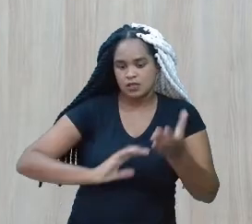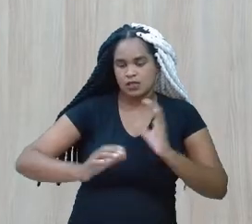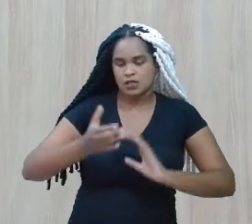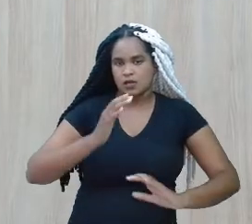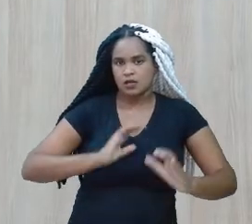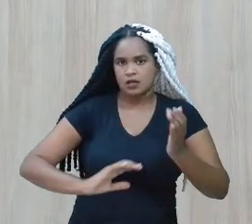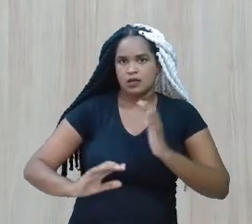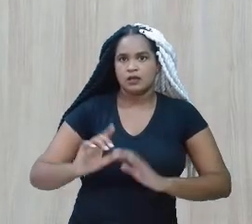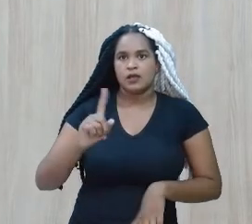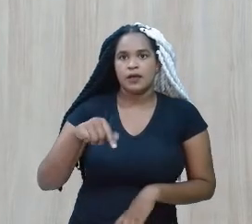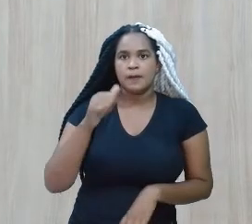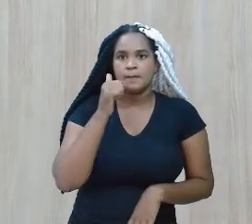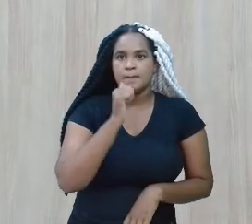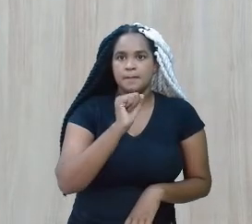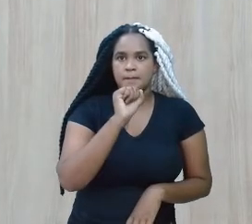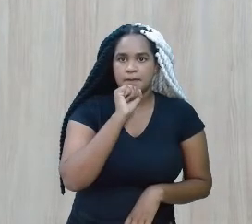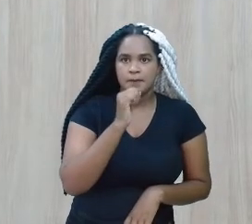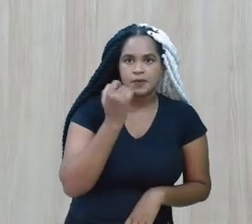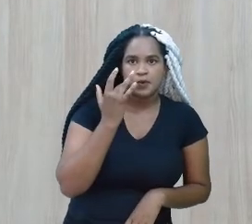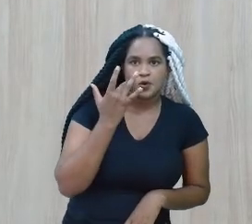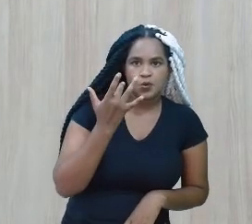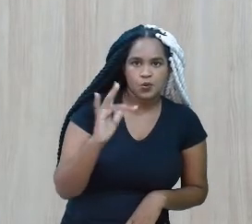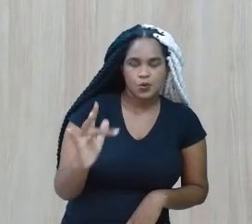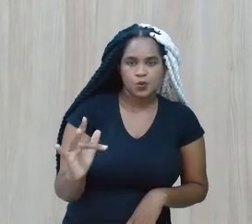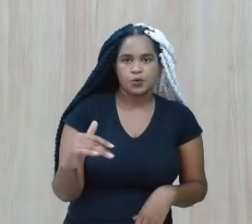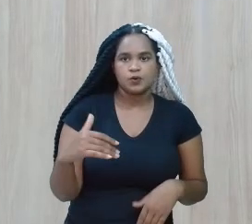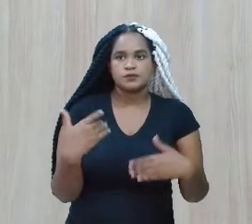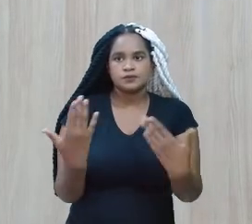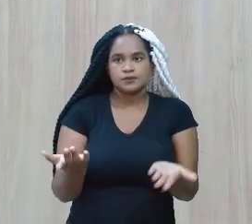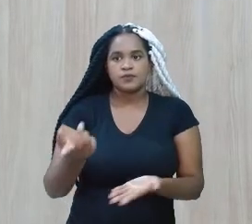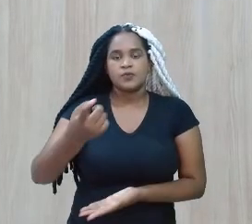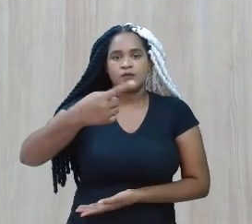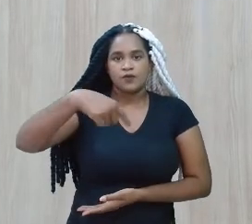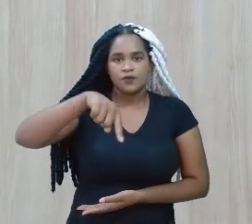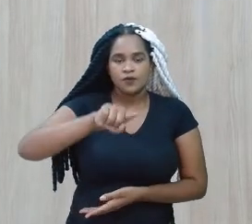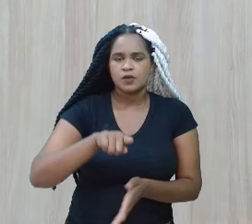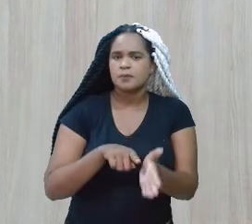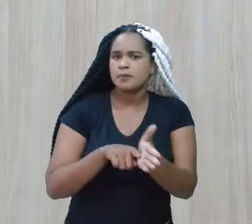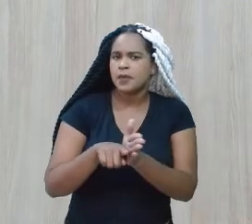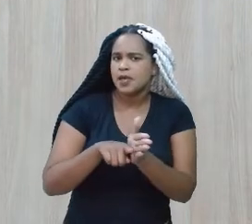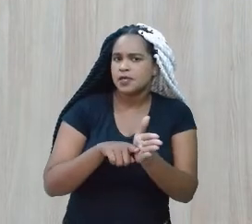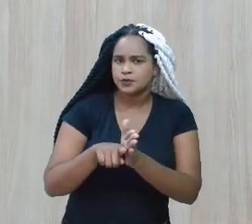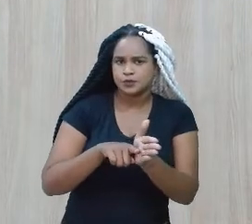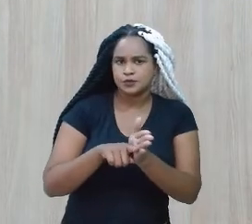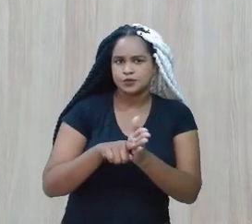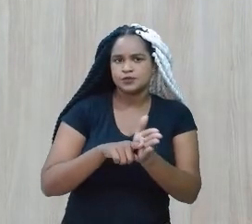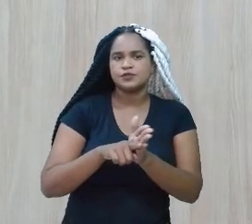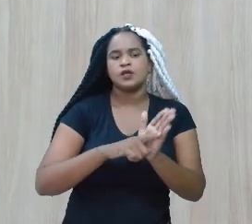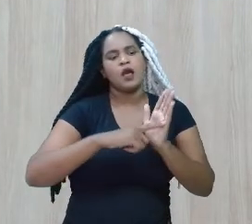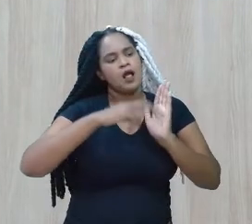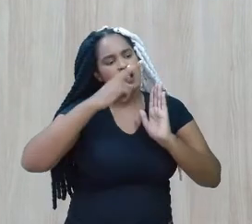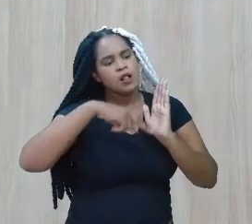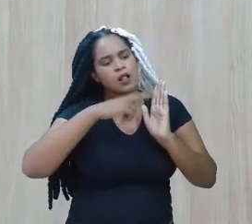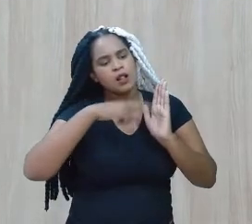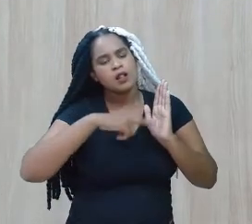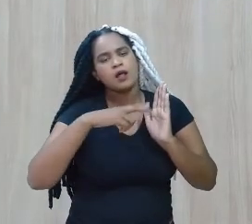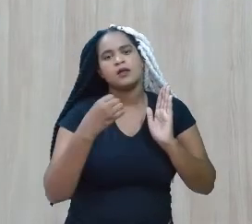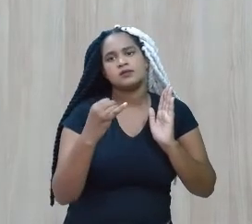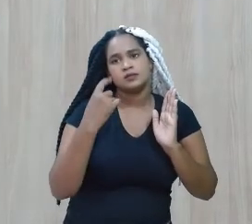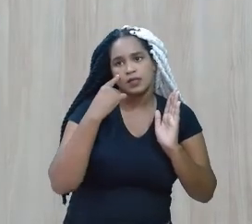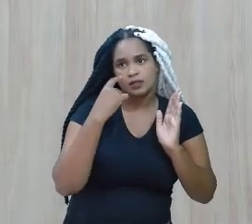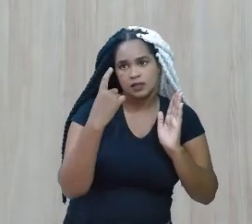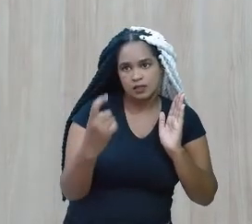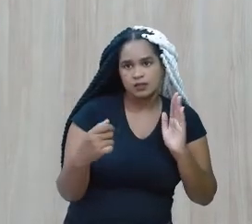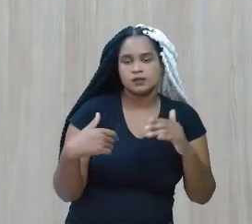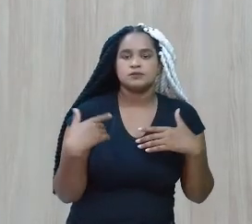outro ser mítico. E aí eu gostaria que vocês estivessem pesquisando e vendo se é interessante este conteúdo